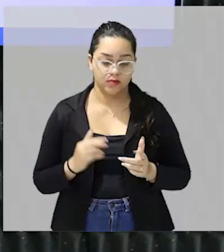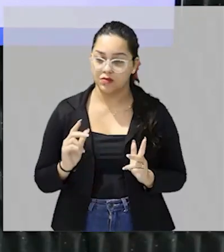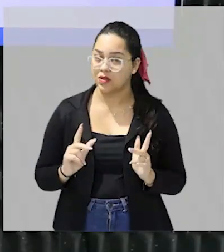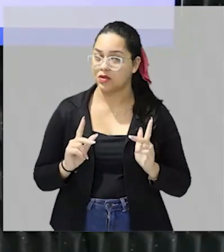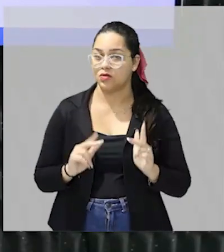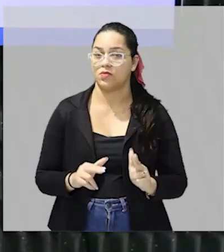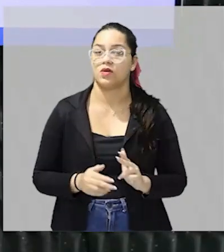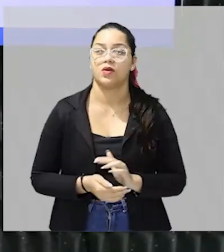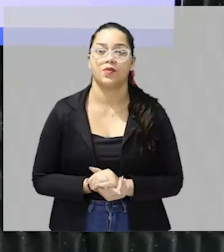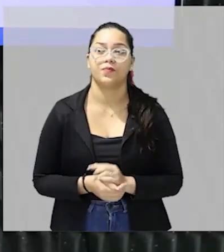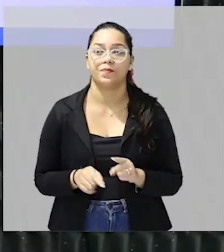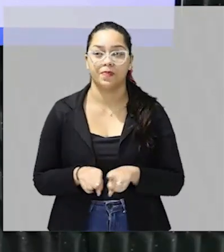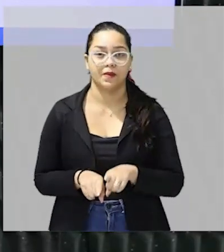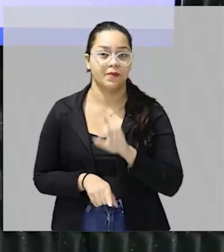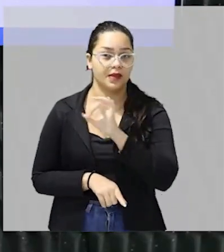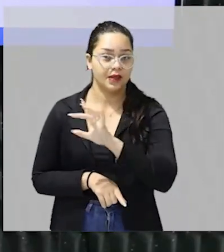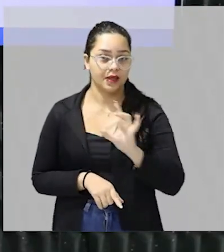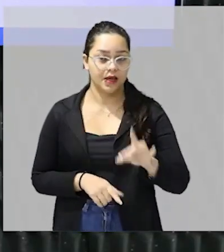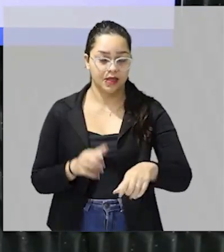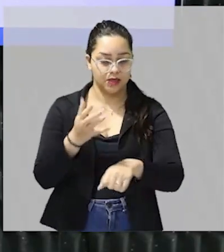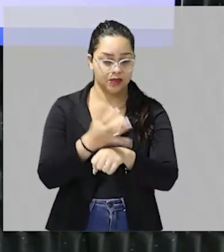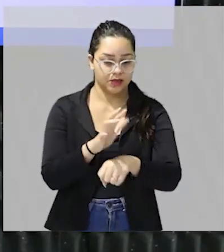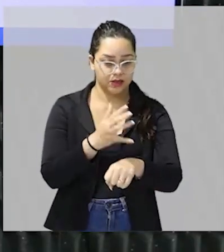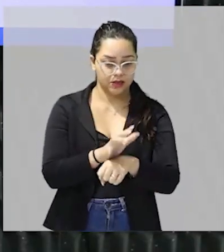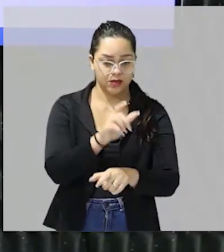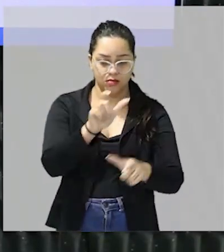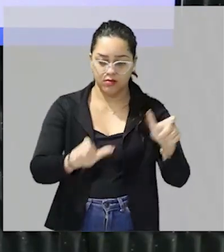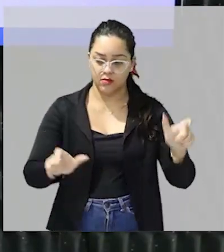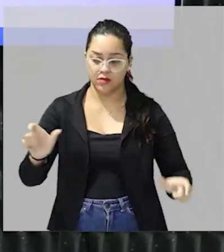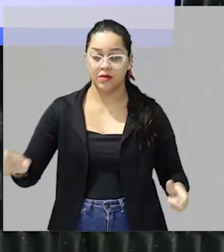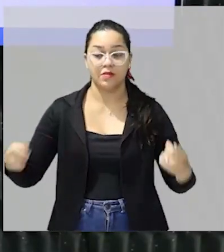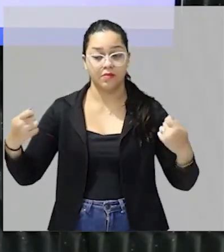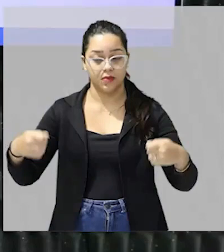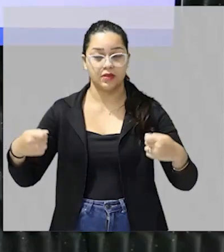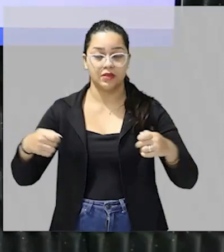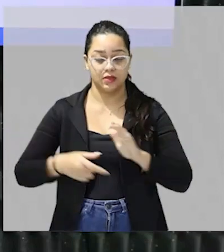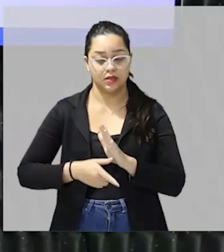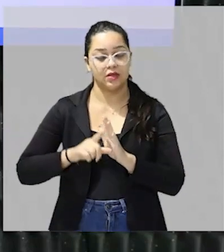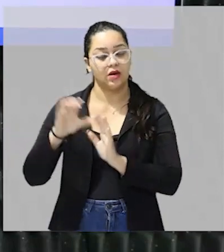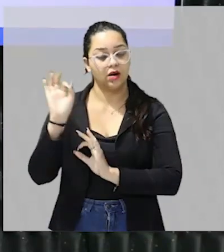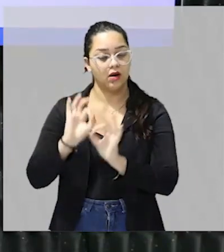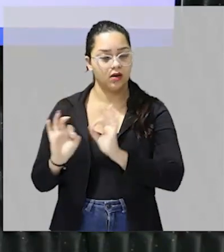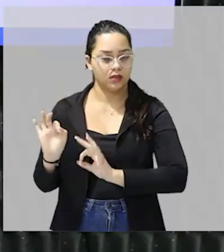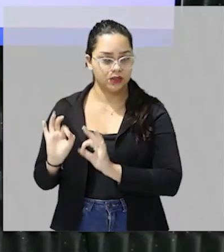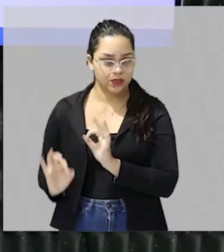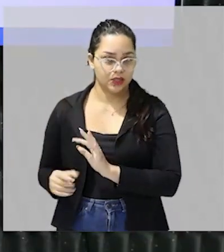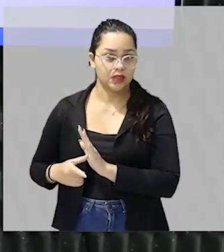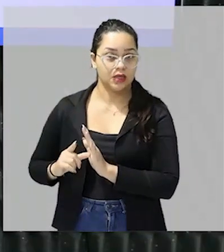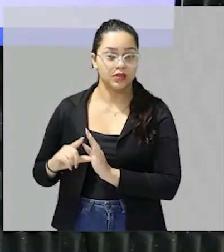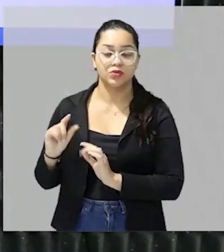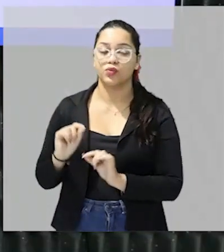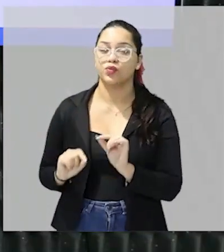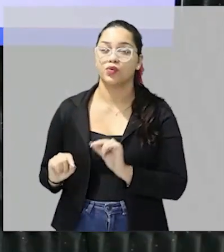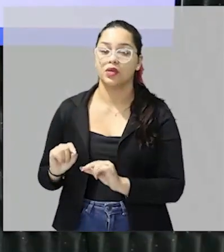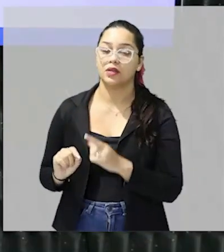igual. Cada treino, cada série de treinamento tem que ser muito bem pensada, muito bem periodizada e ser o